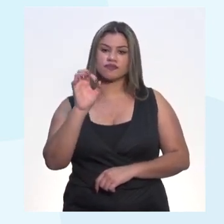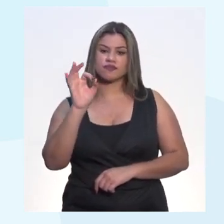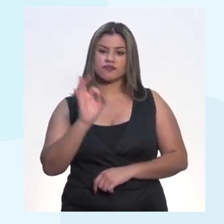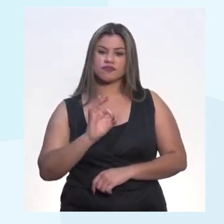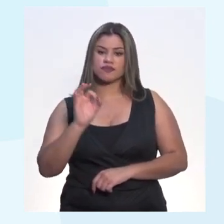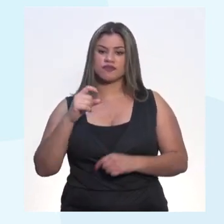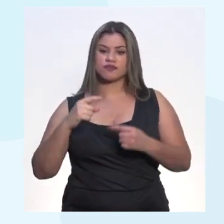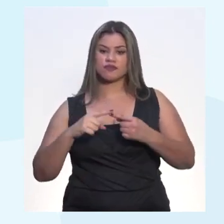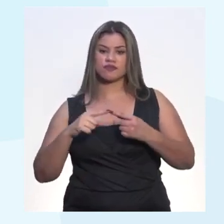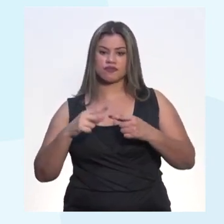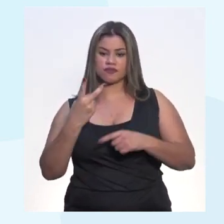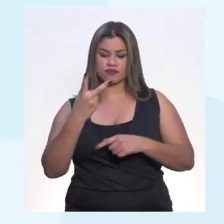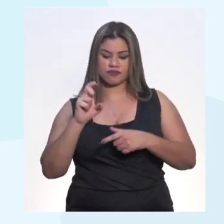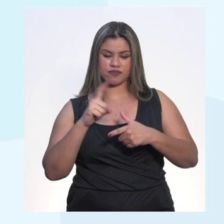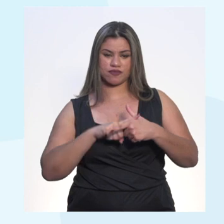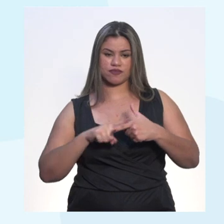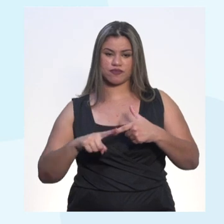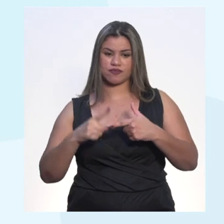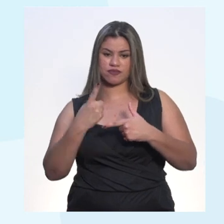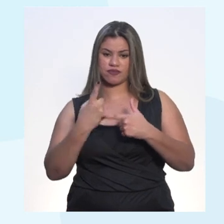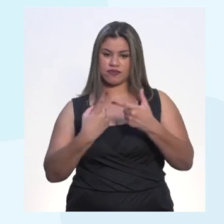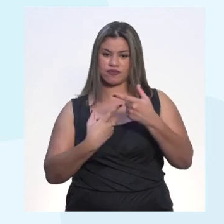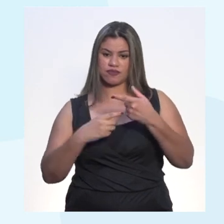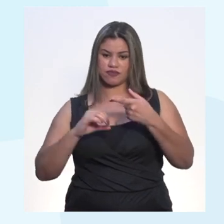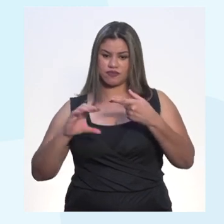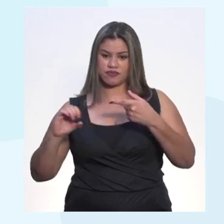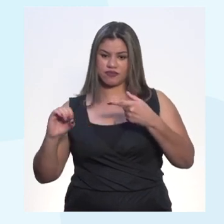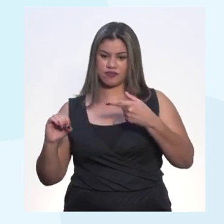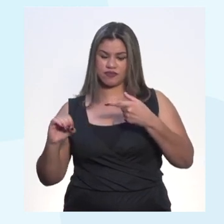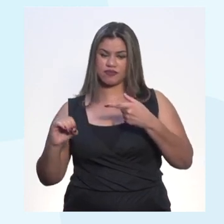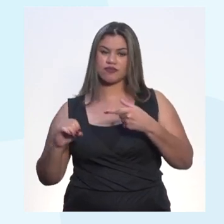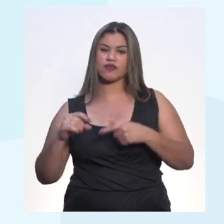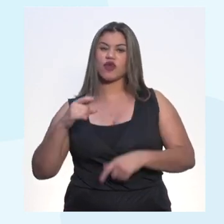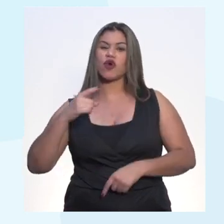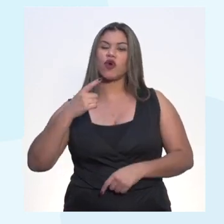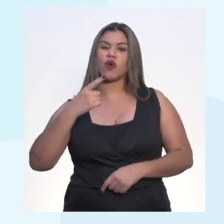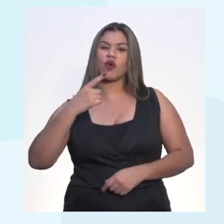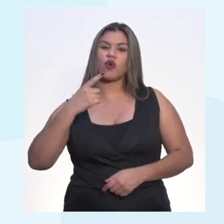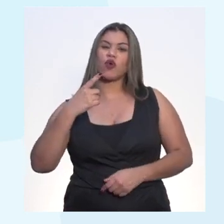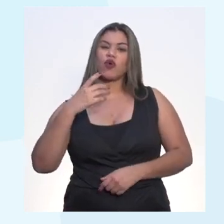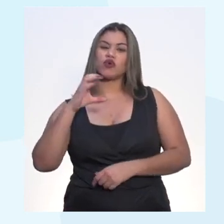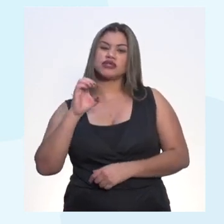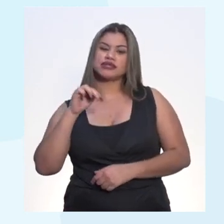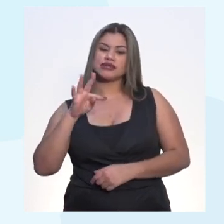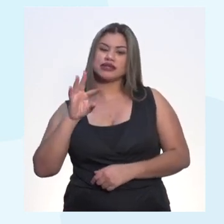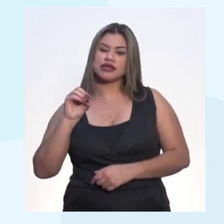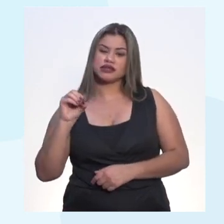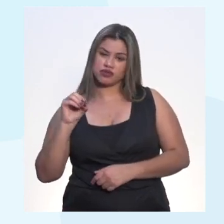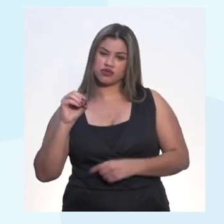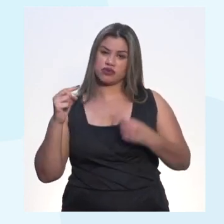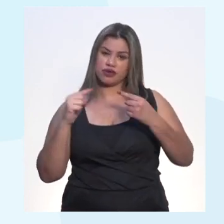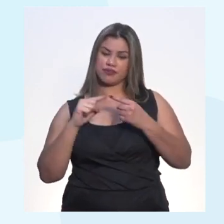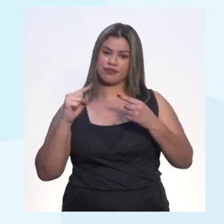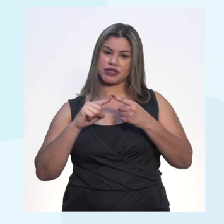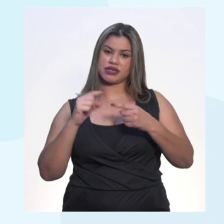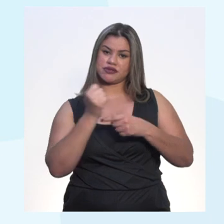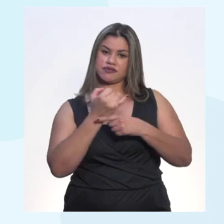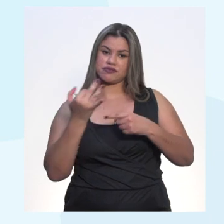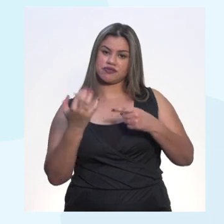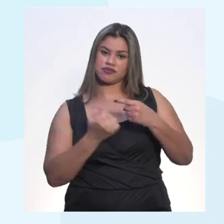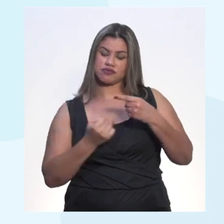25 sobre 100. O porcento, ele remete à ideia da fração